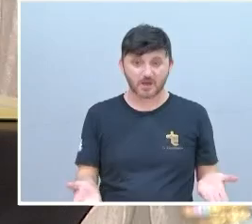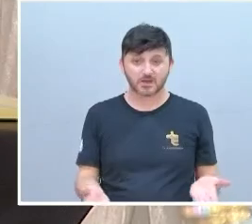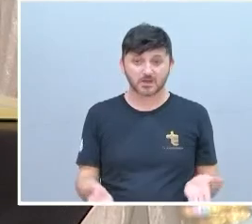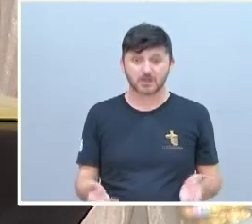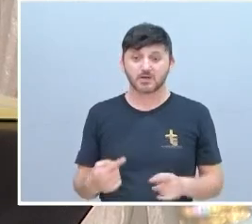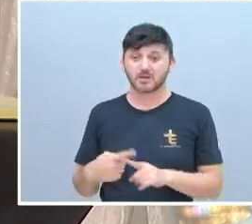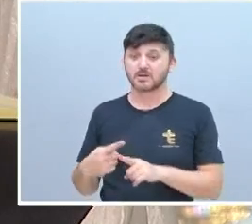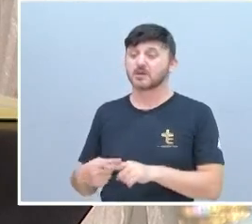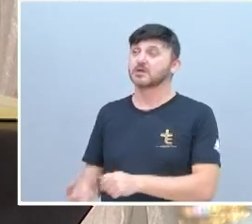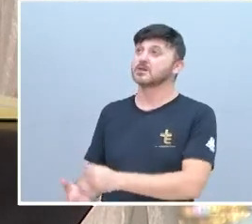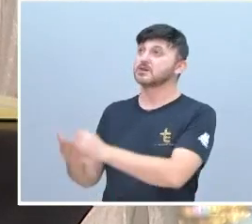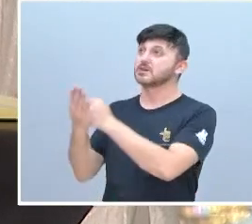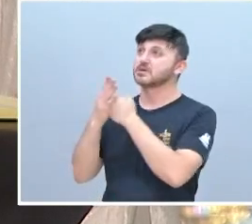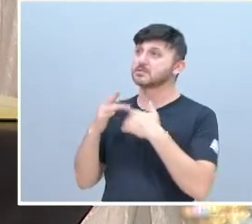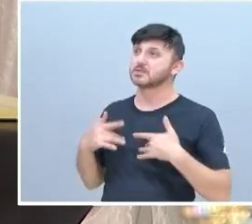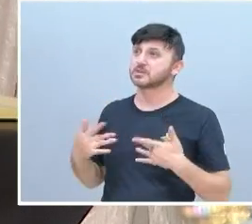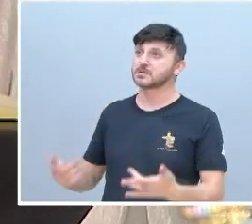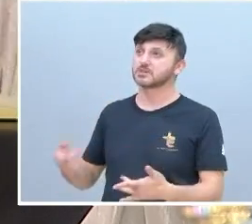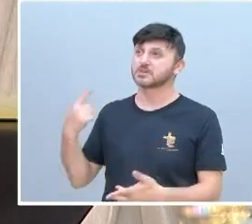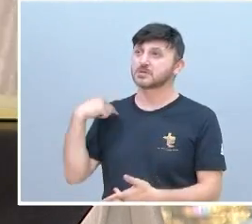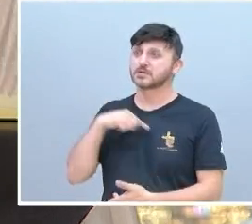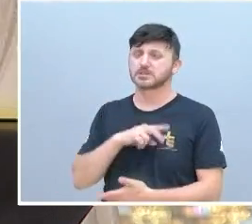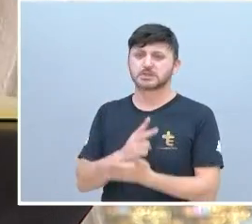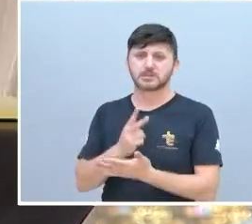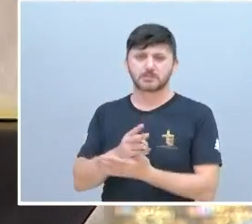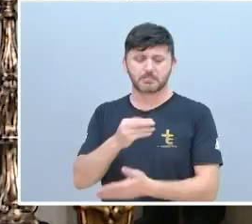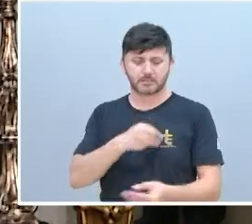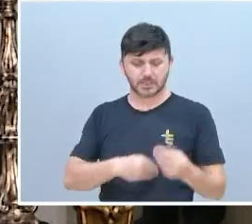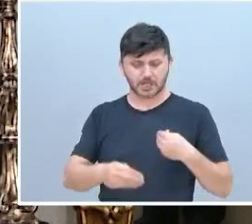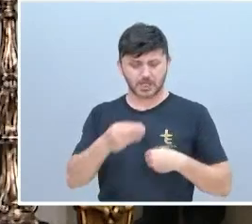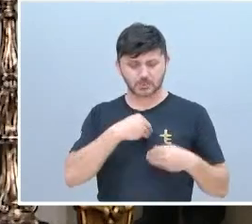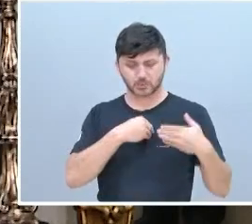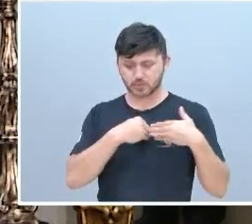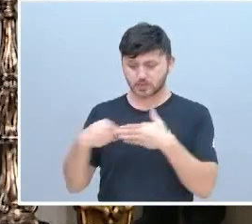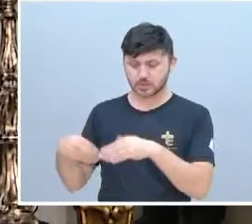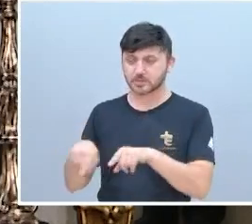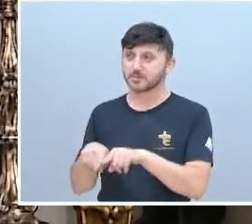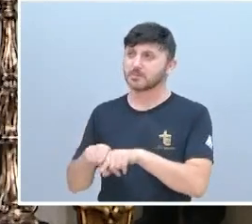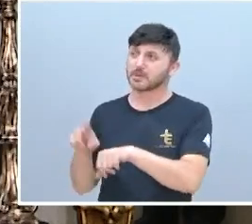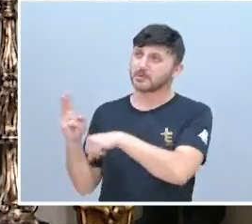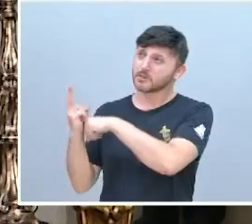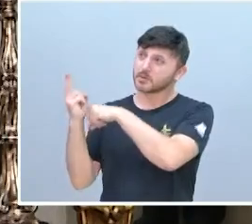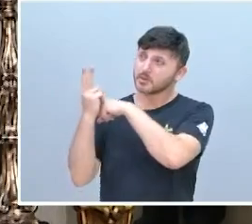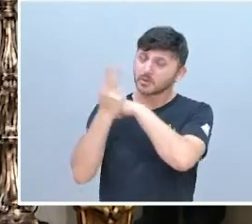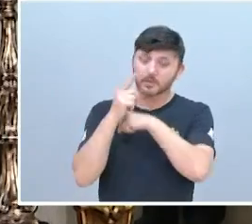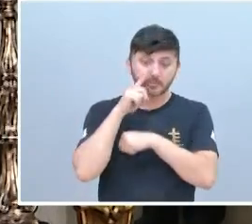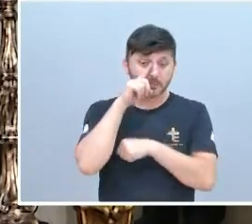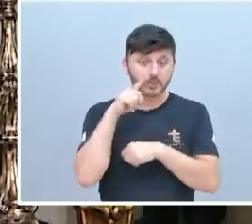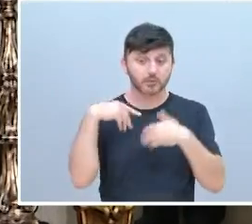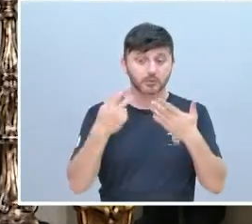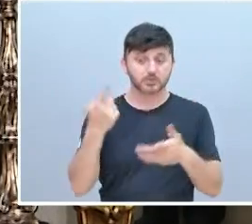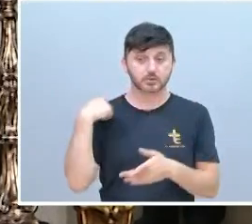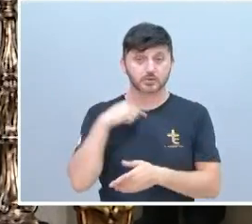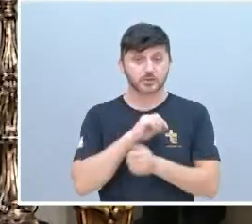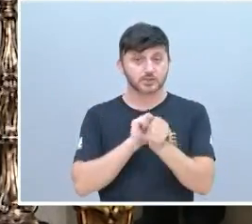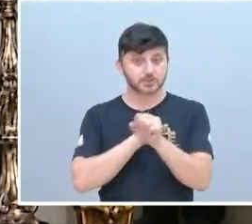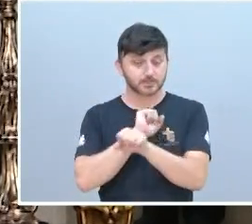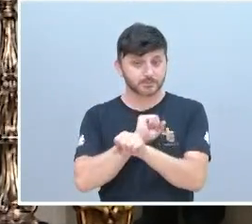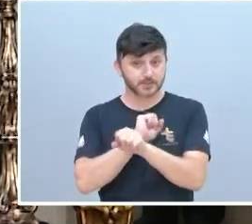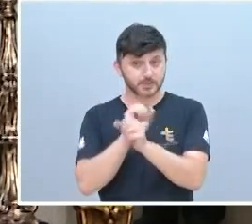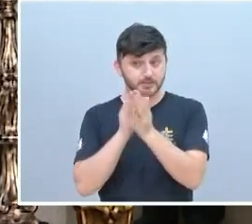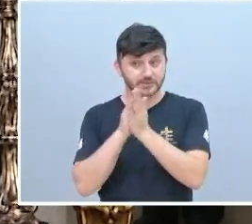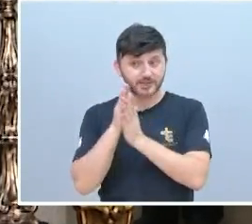Ajudados pela vossa misericórdia, sejamos sempre livres do pecado e protegidos de todos os perigos, enquanto vivendo a